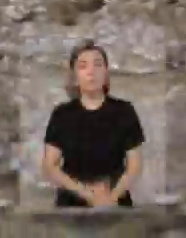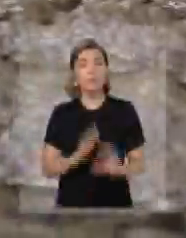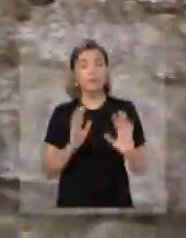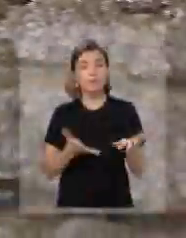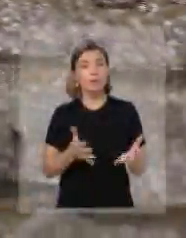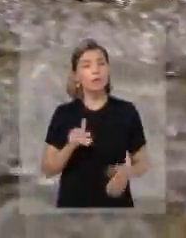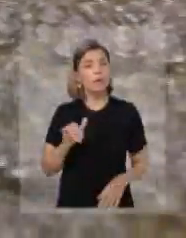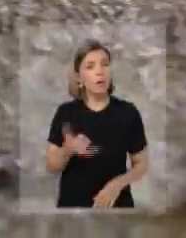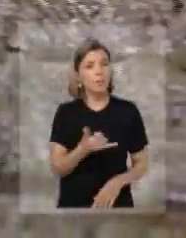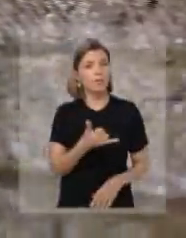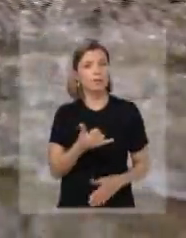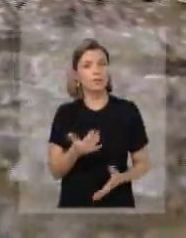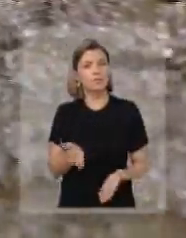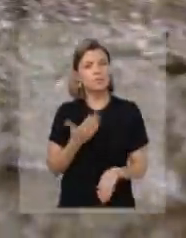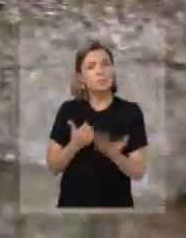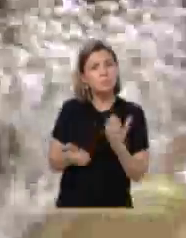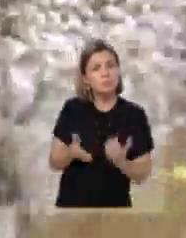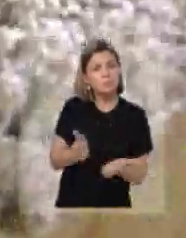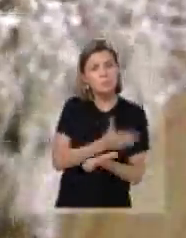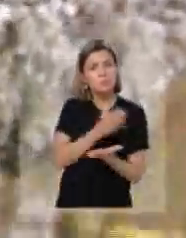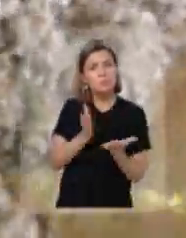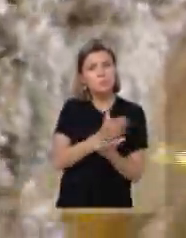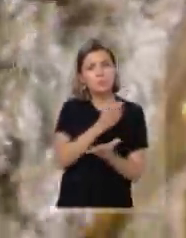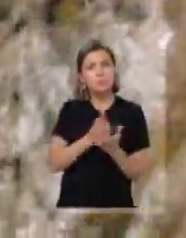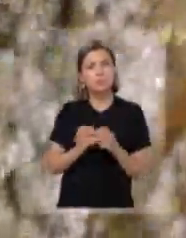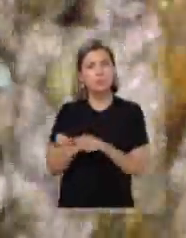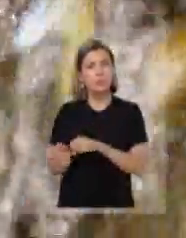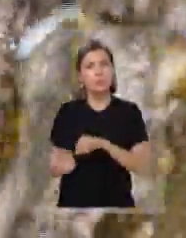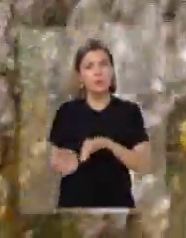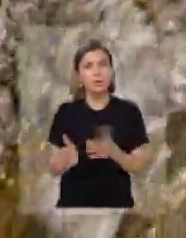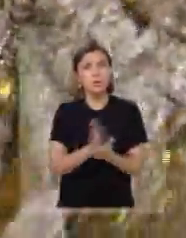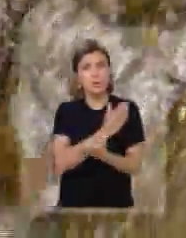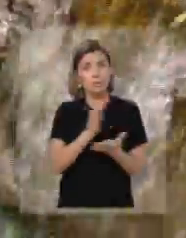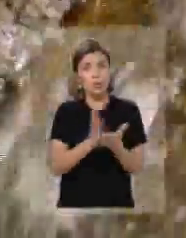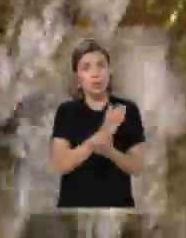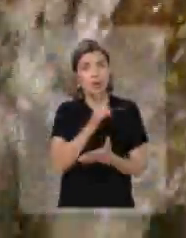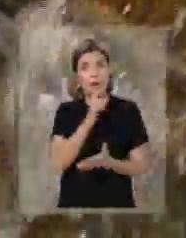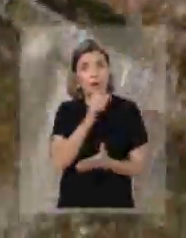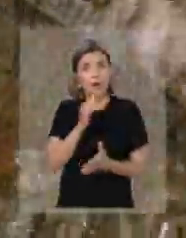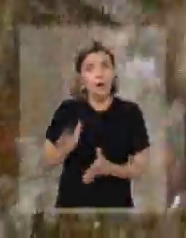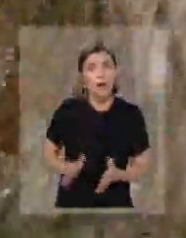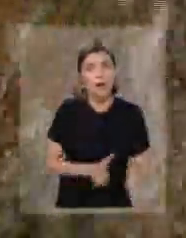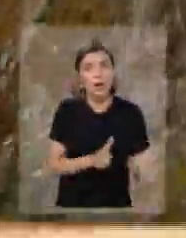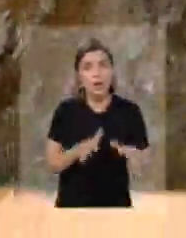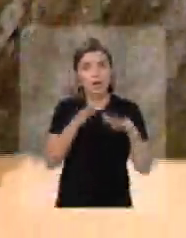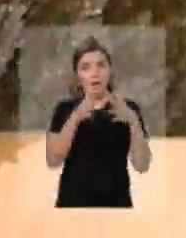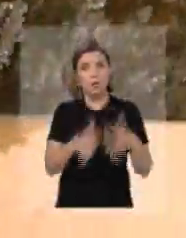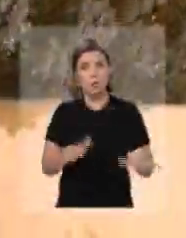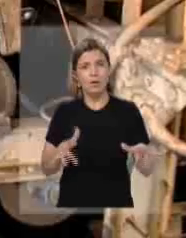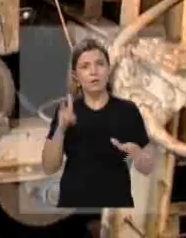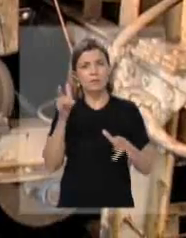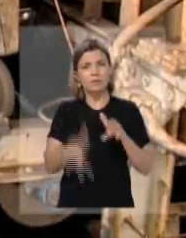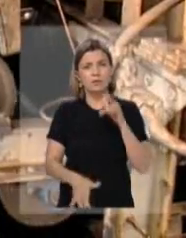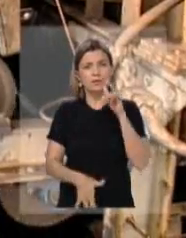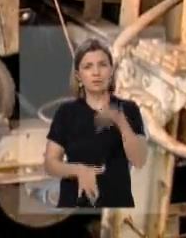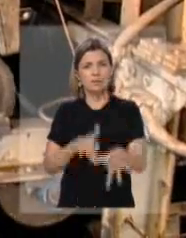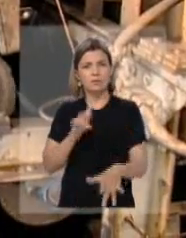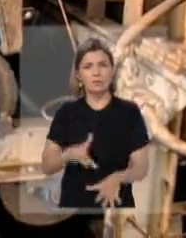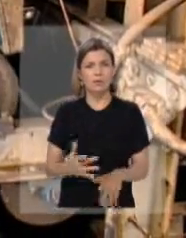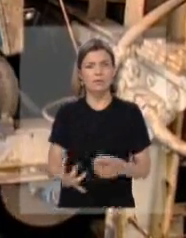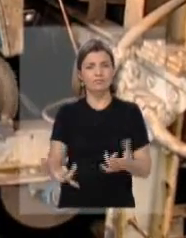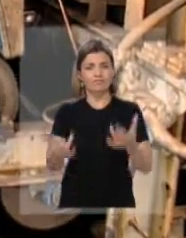Apesar das vantagens em se coletar o esgoto, o descarte desses resíduos em rios, córregos ou no mar é